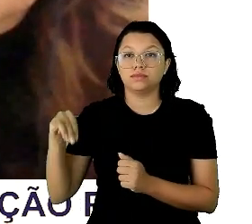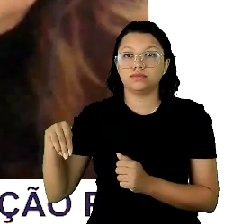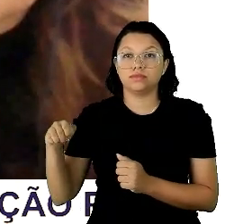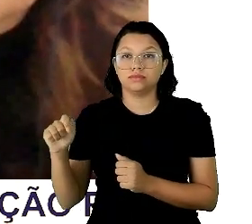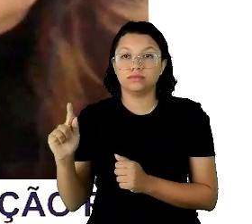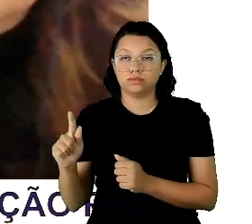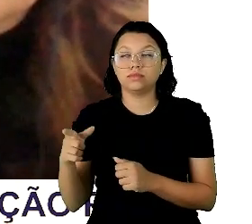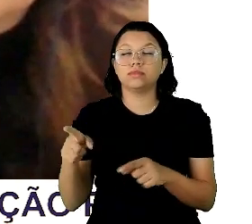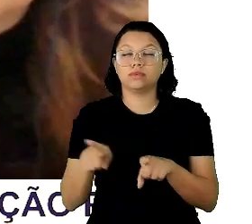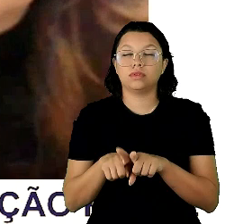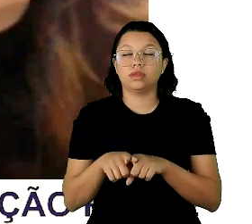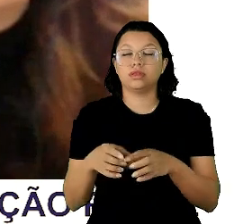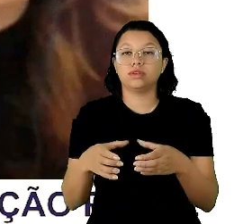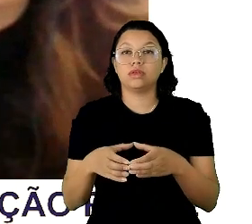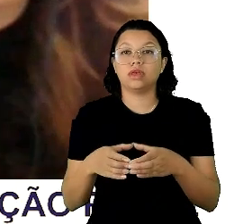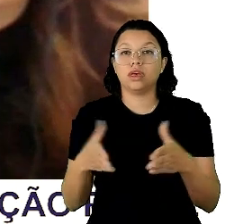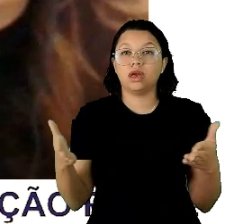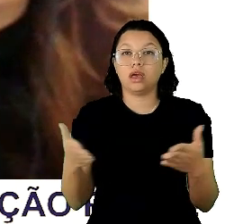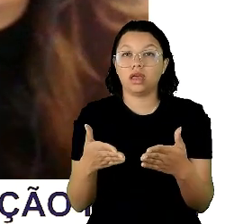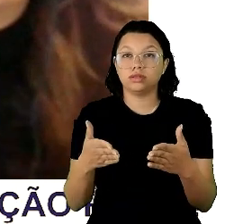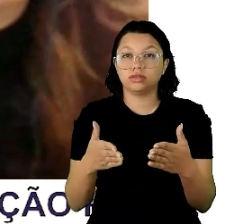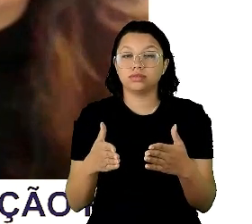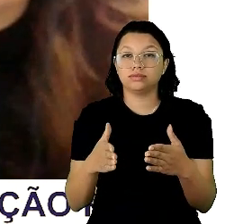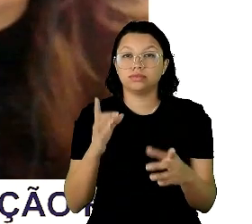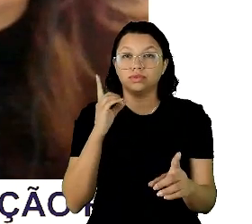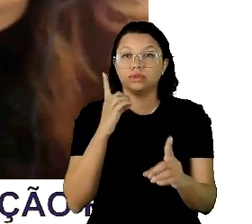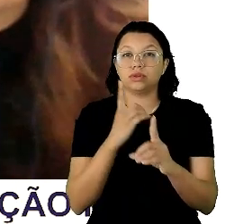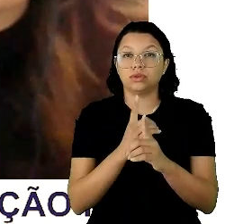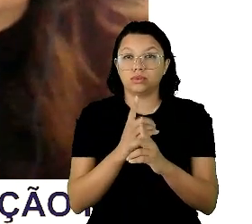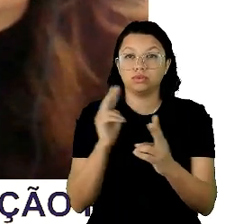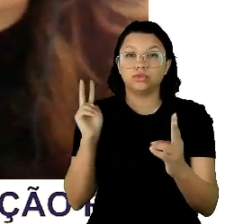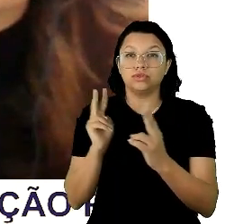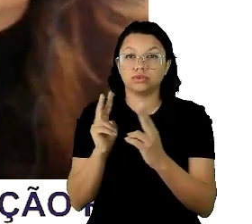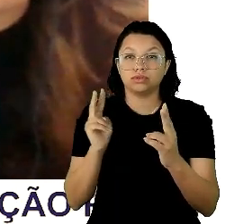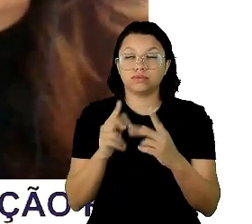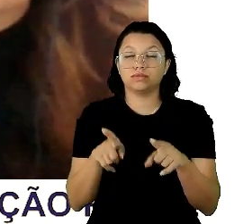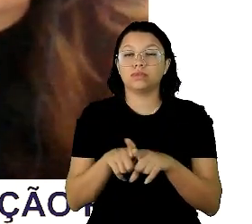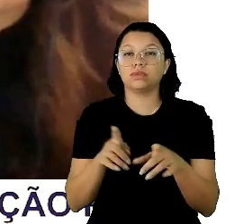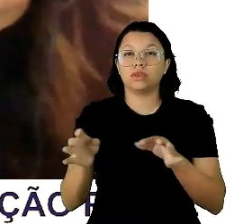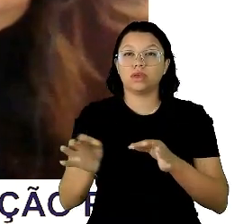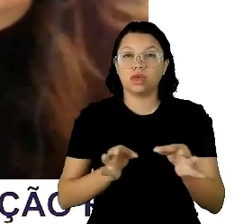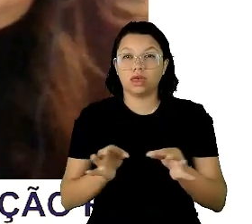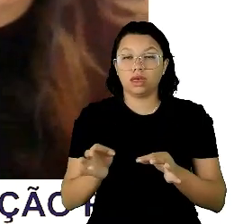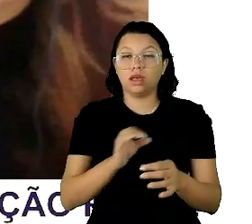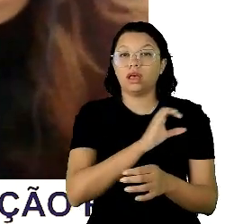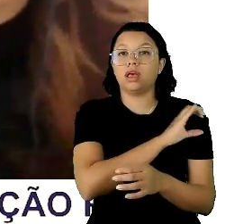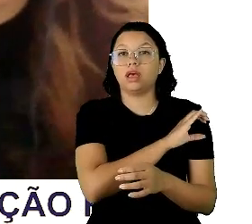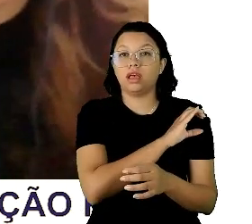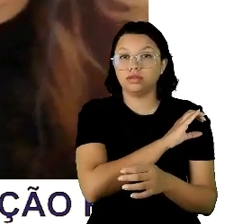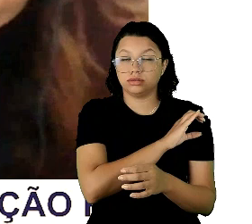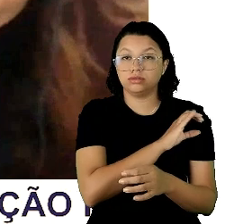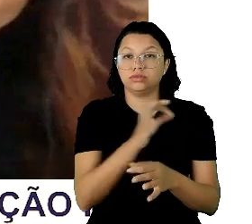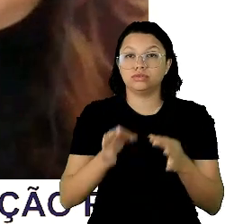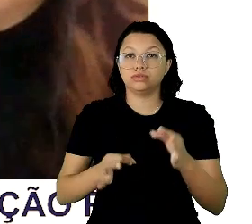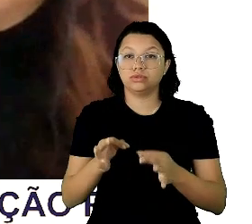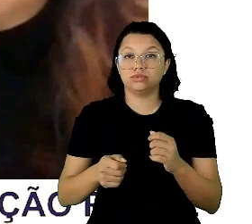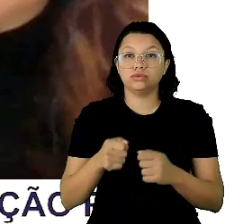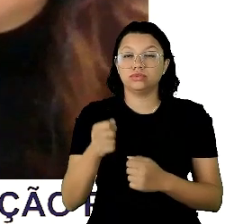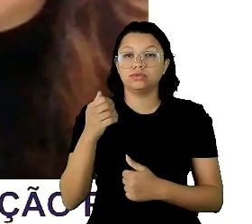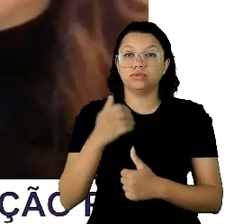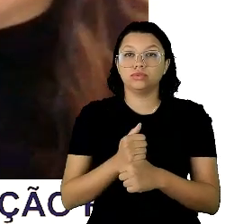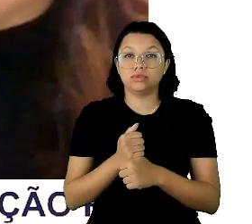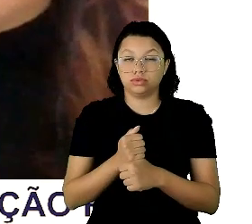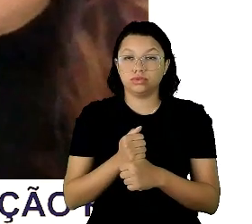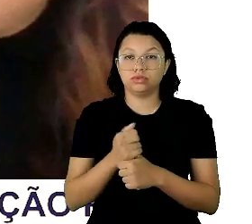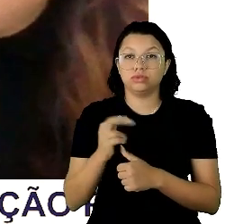associação, estes webinários, e também a coordenação do juiz federal, substituto Ricardo Mendonça Cardoso, também